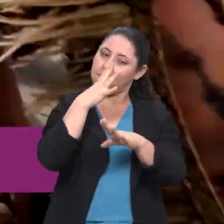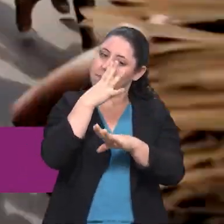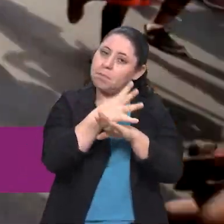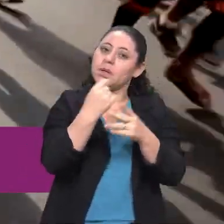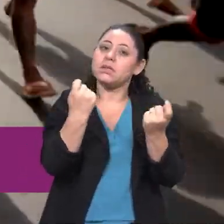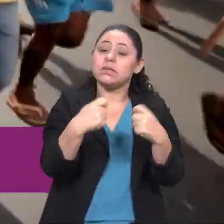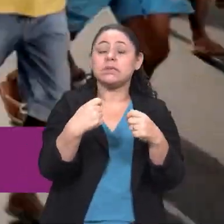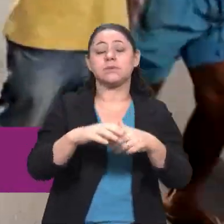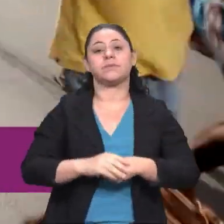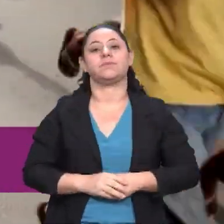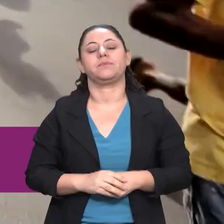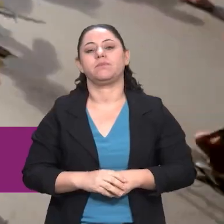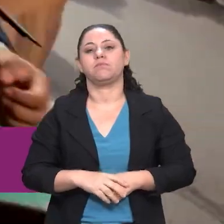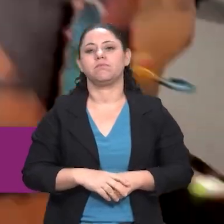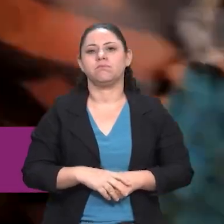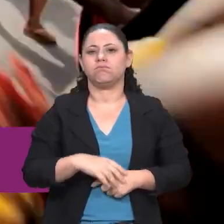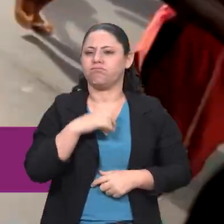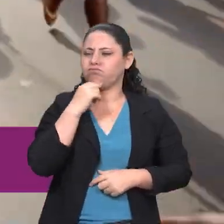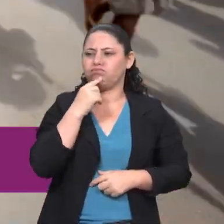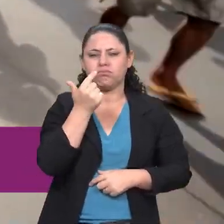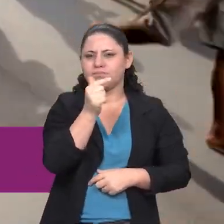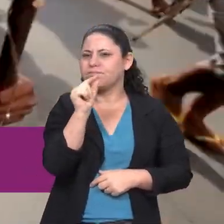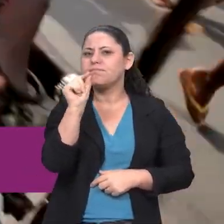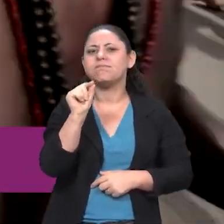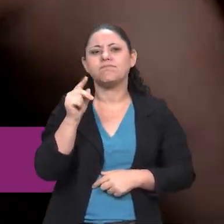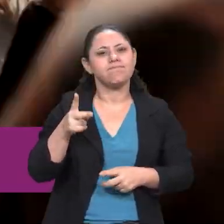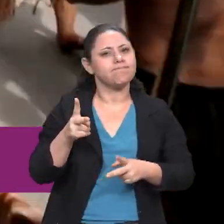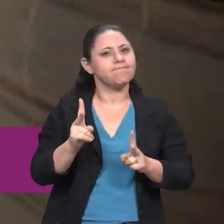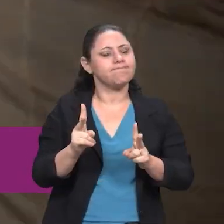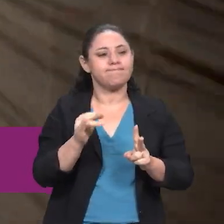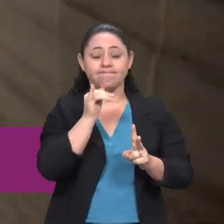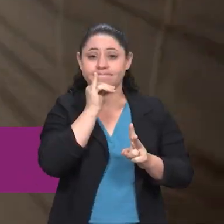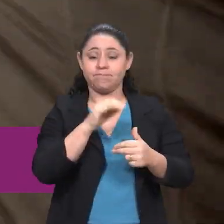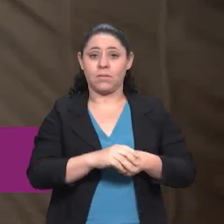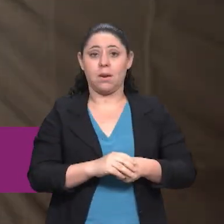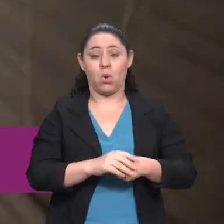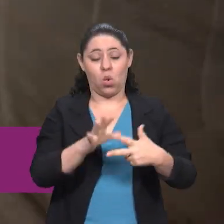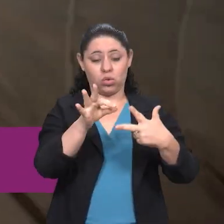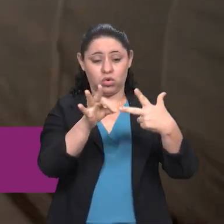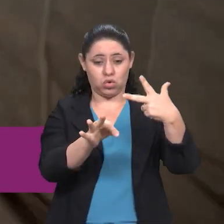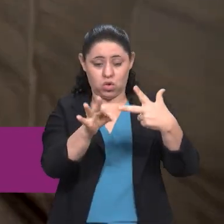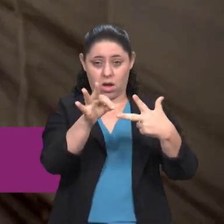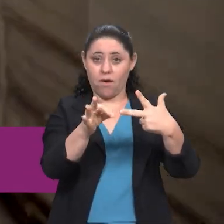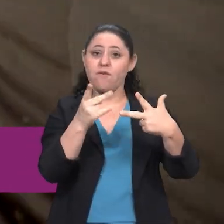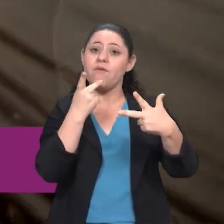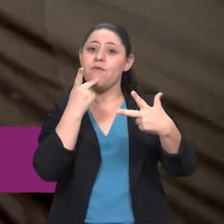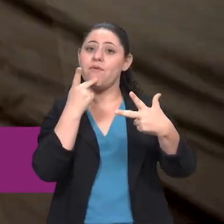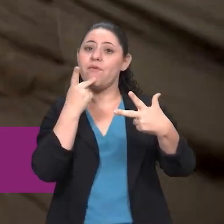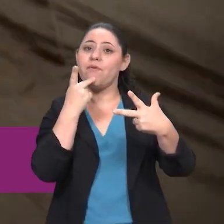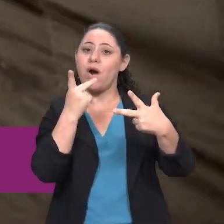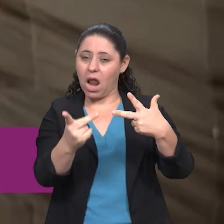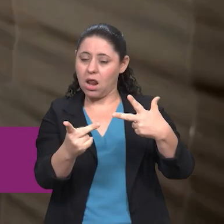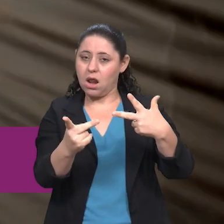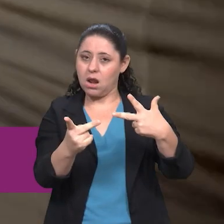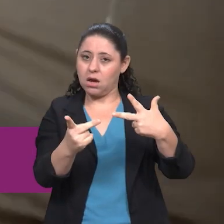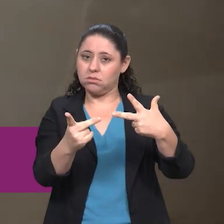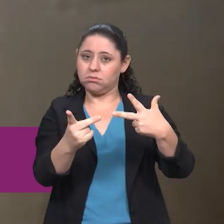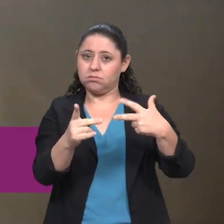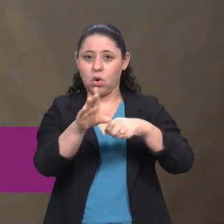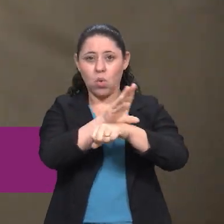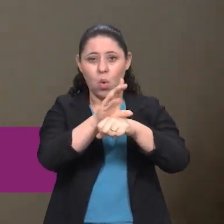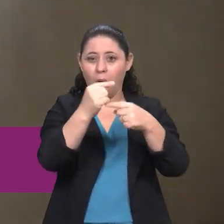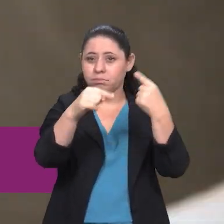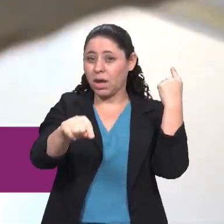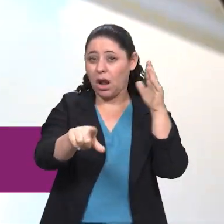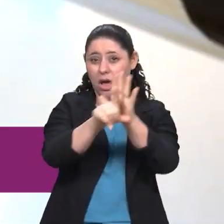sentido. Não há dúvida que sempre que um órgão do Poder Judiciário declara a inconstitucionalidade de